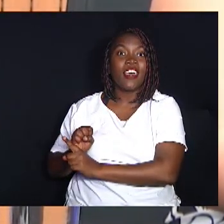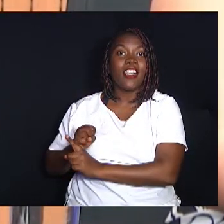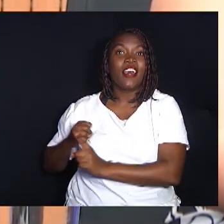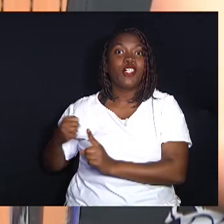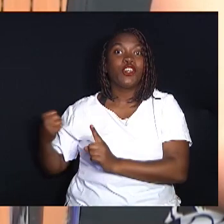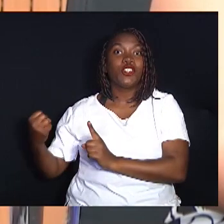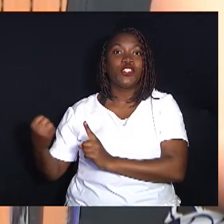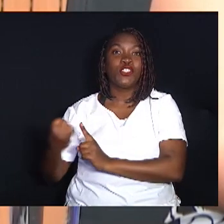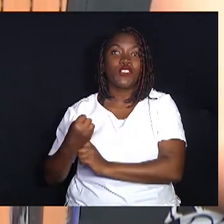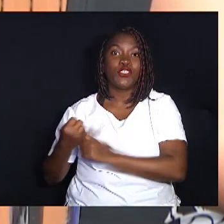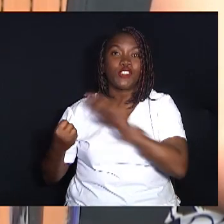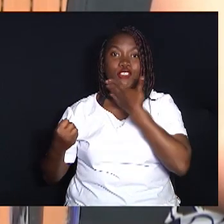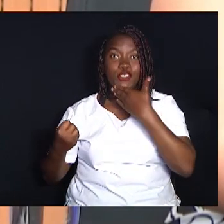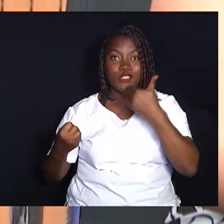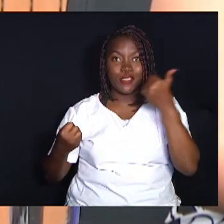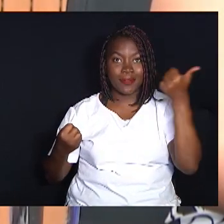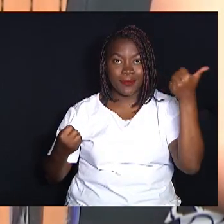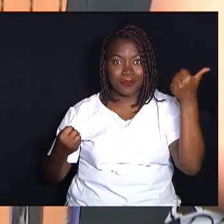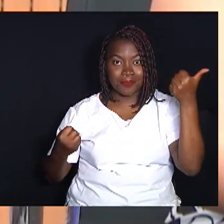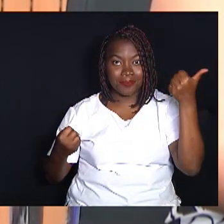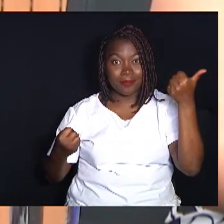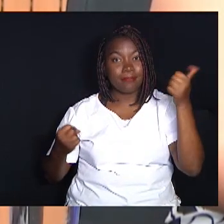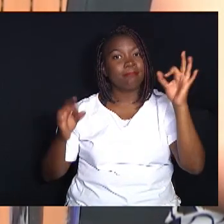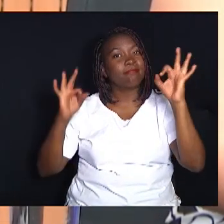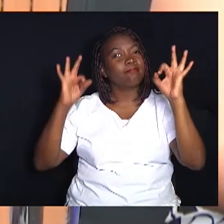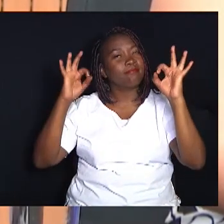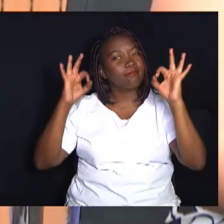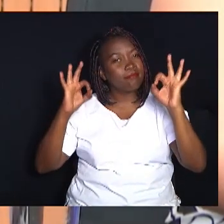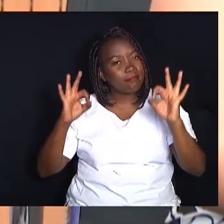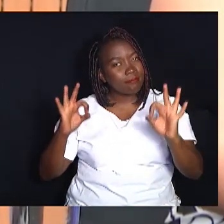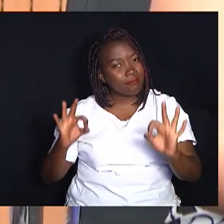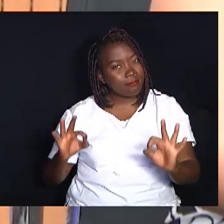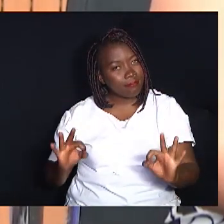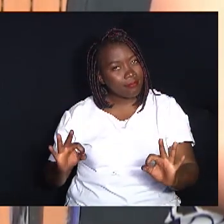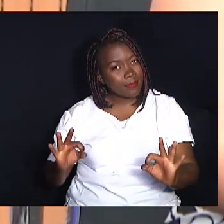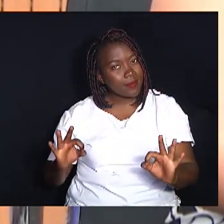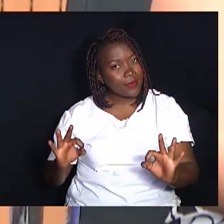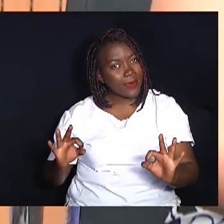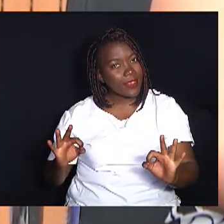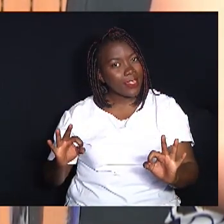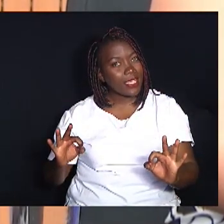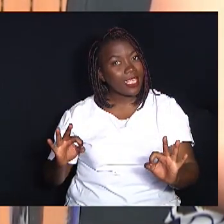melhor. E, com certeza, eles